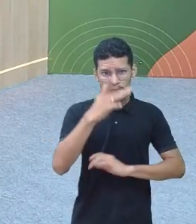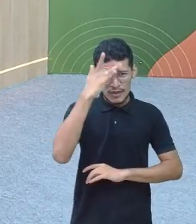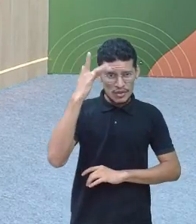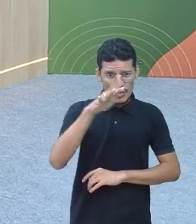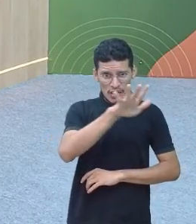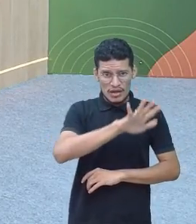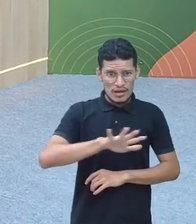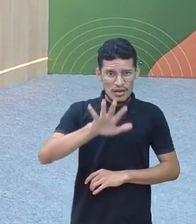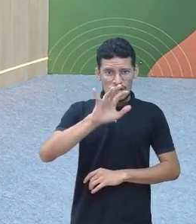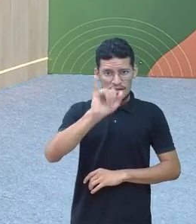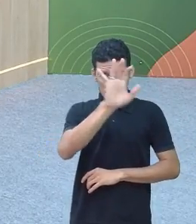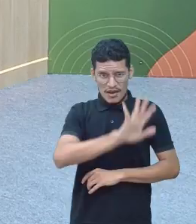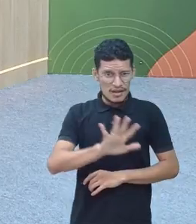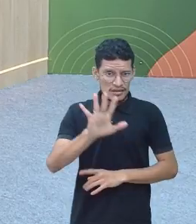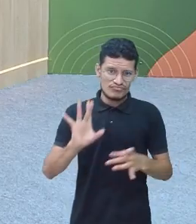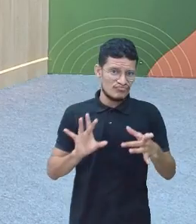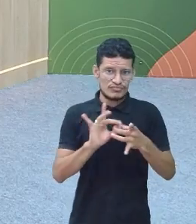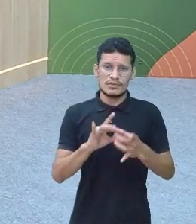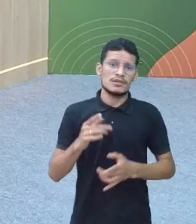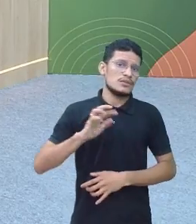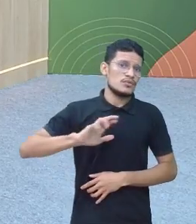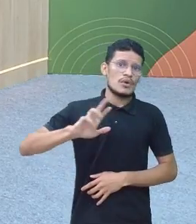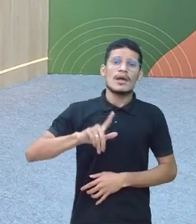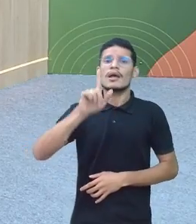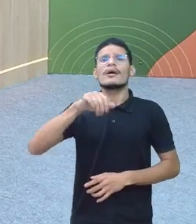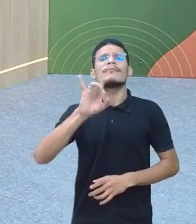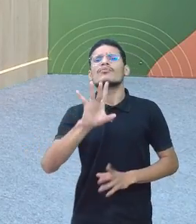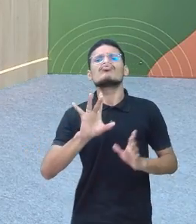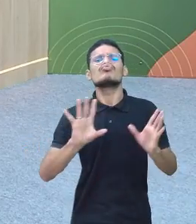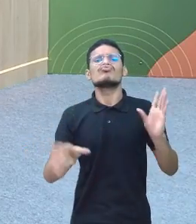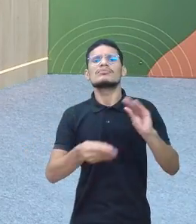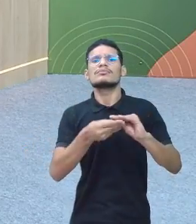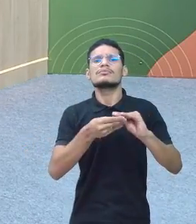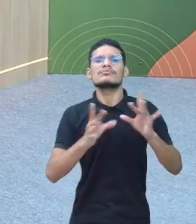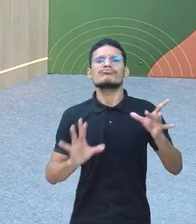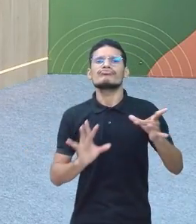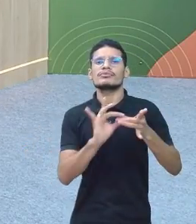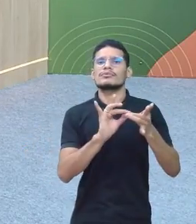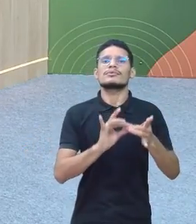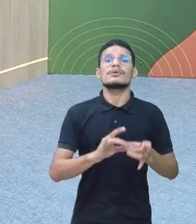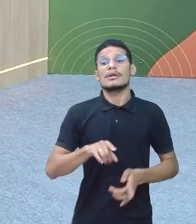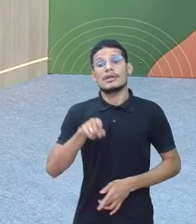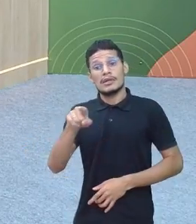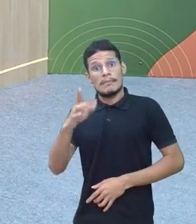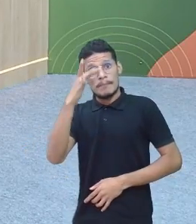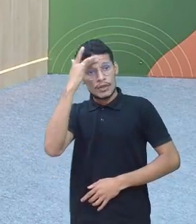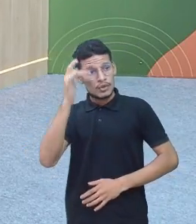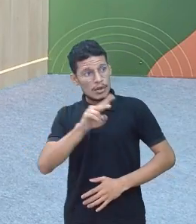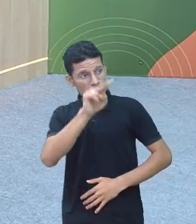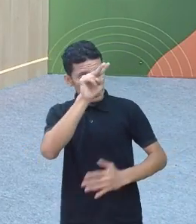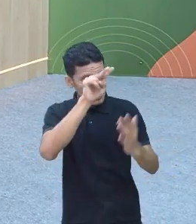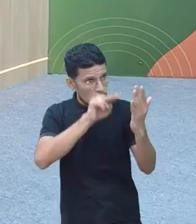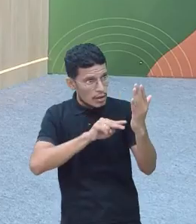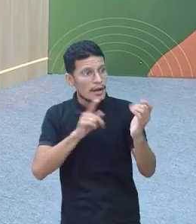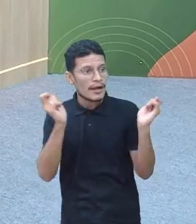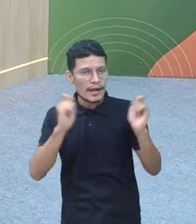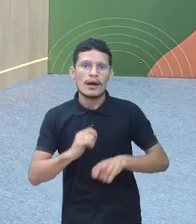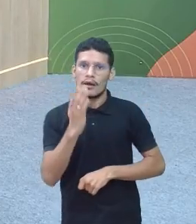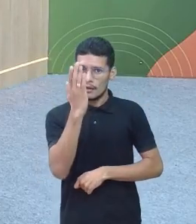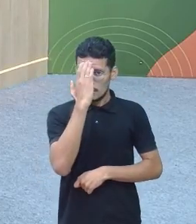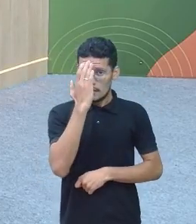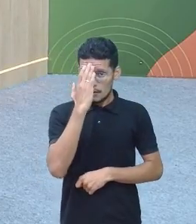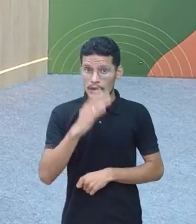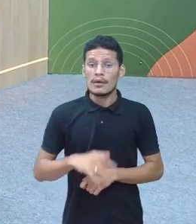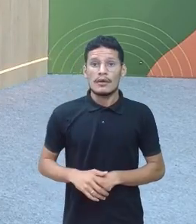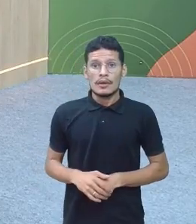da pessoa que está na imagem. Às vezes é somente um complemento para que o interlocutor consiga compreender a imagem. Então, a gente tem